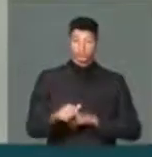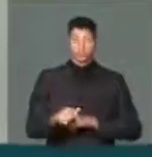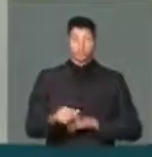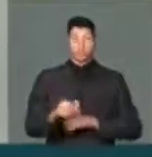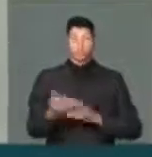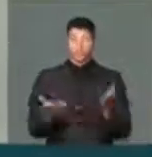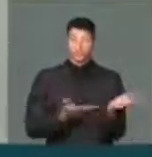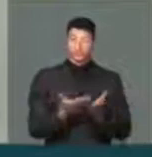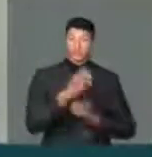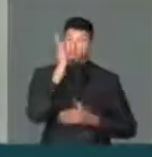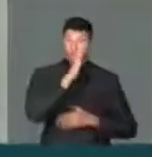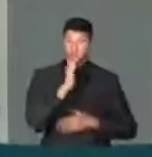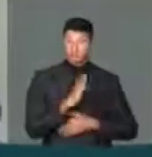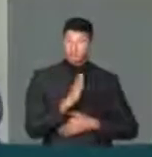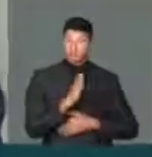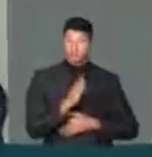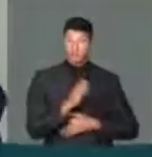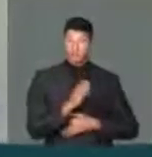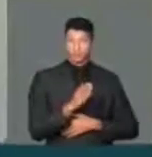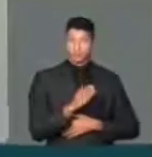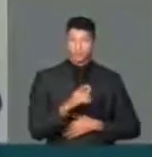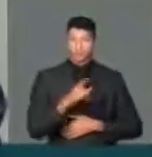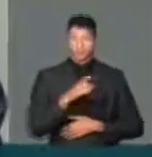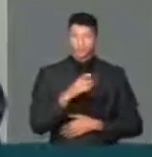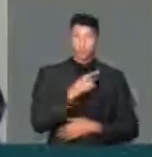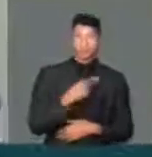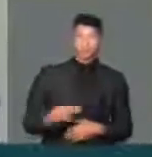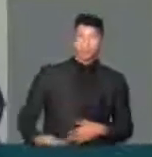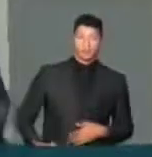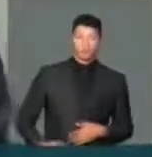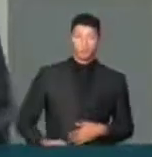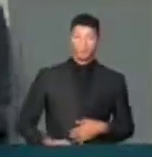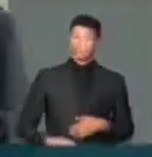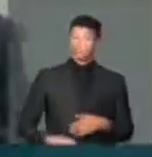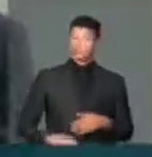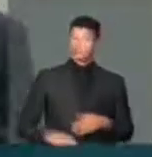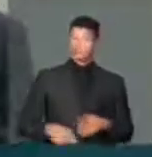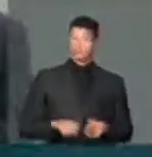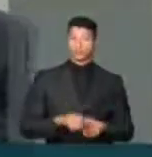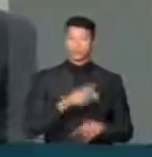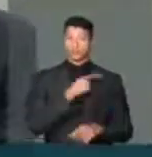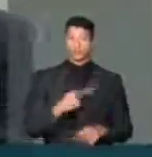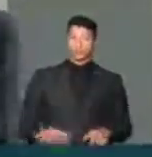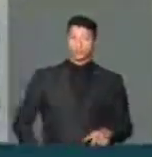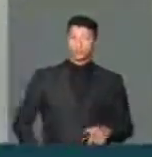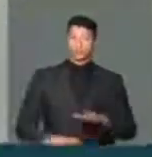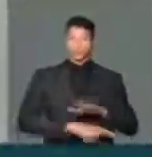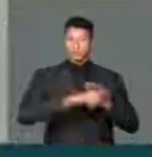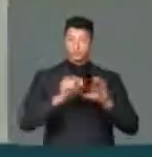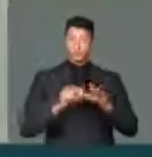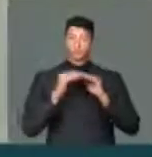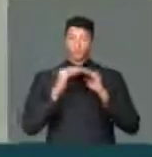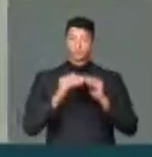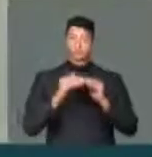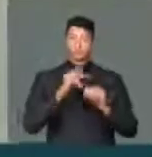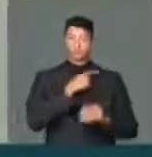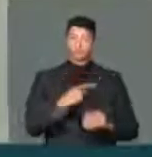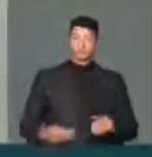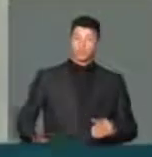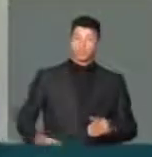ele serviu bem ao Brasil. Nós temos presidentes eleitos em sucessão, um presidente democraticamente eleito, passando o poder a um